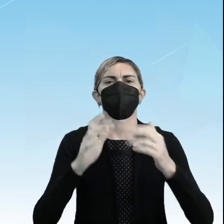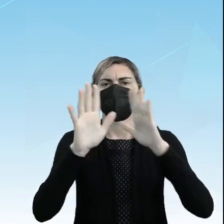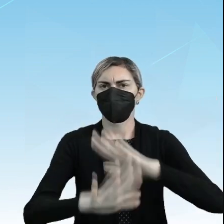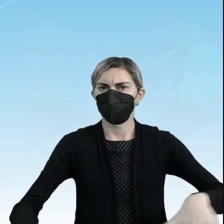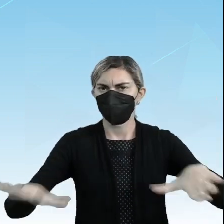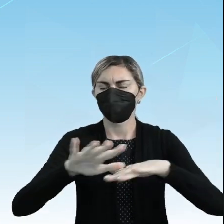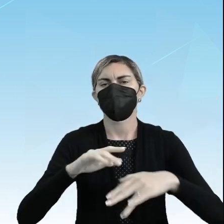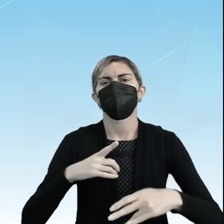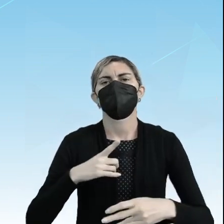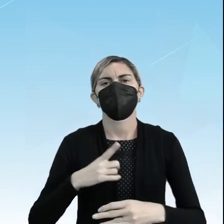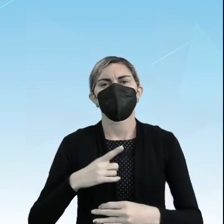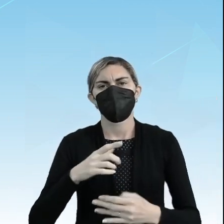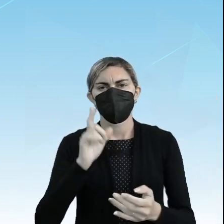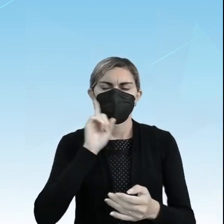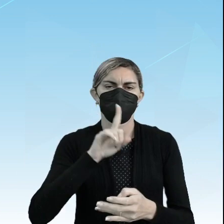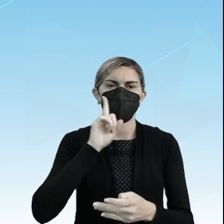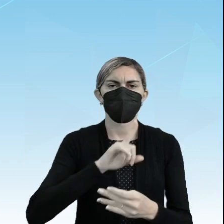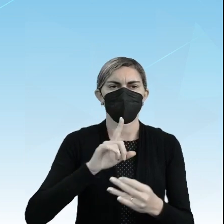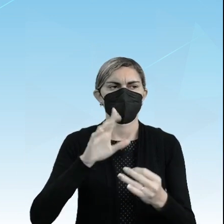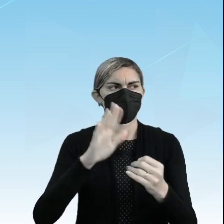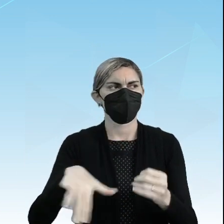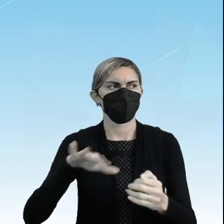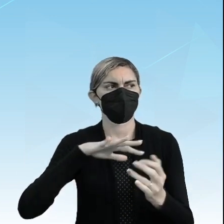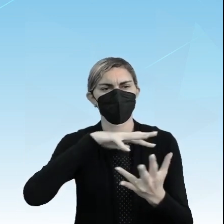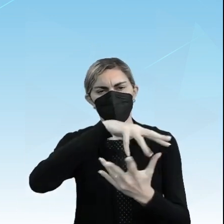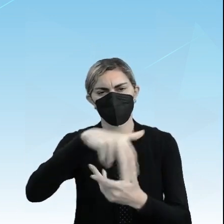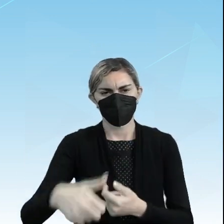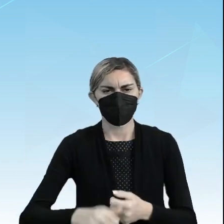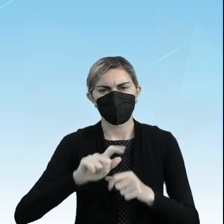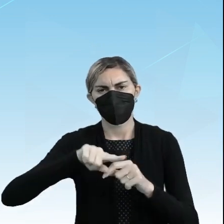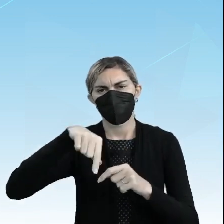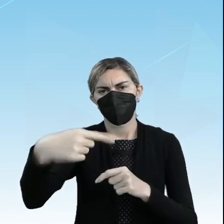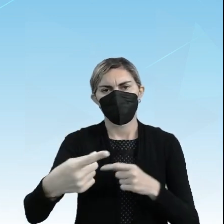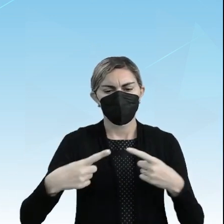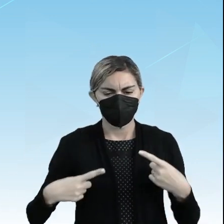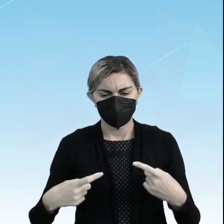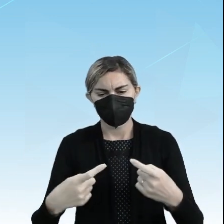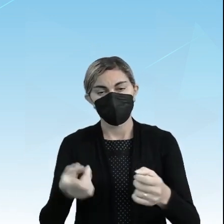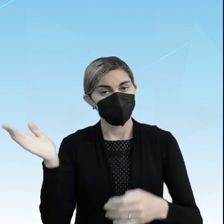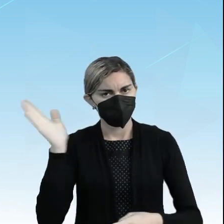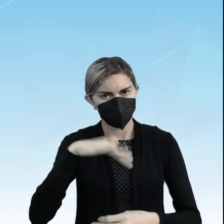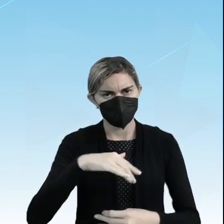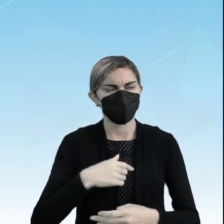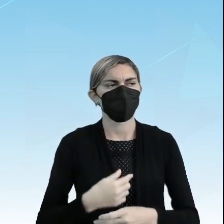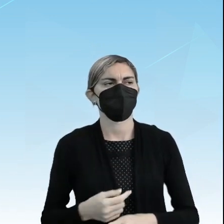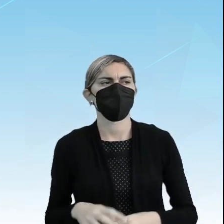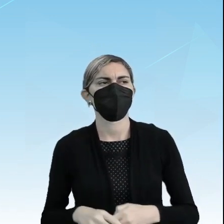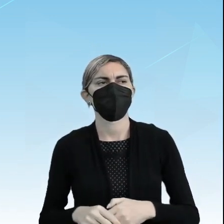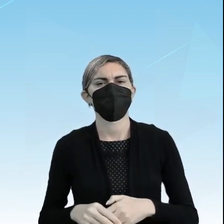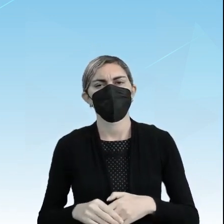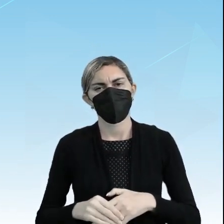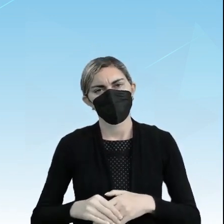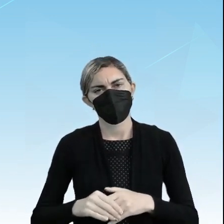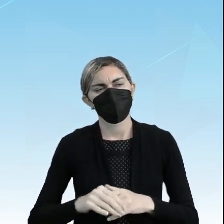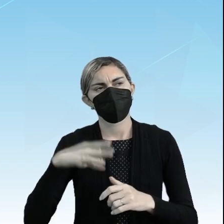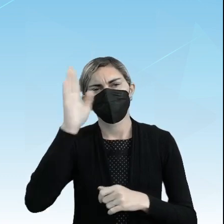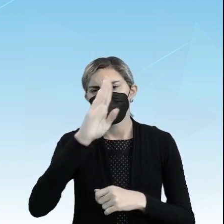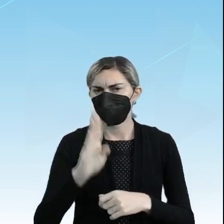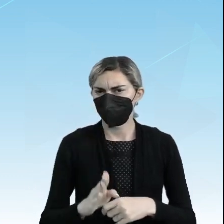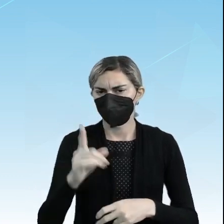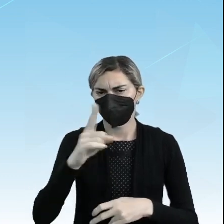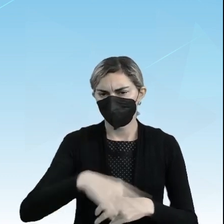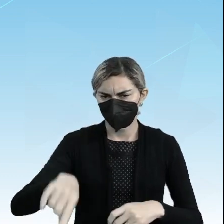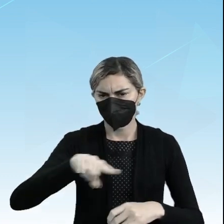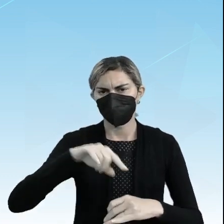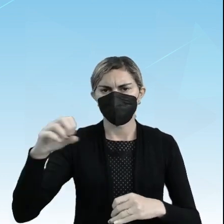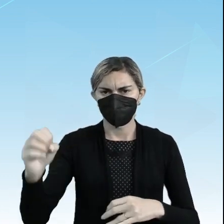potência estadunidense na ordem mundial do pós-guerra. Vamos juntos? Brasil. Brasil, na